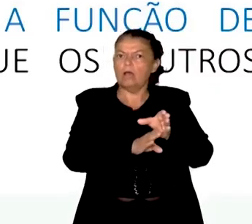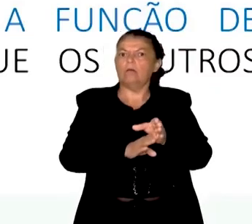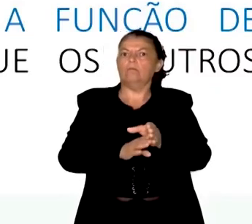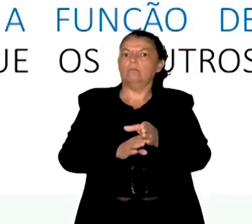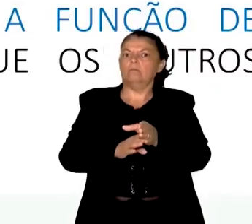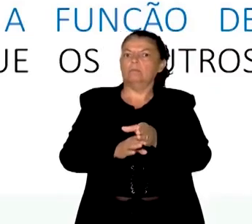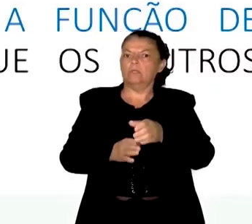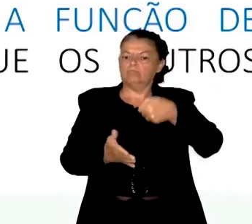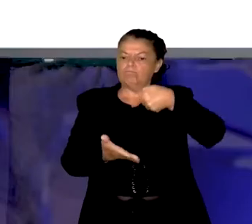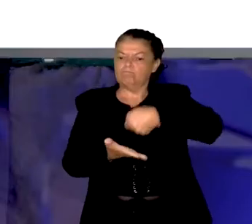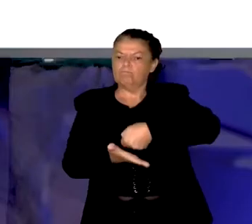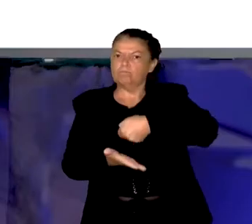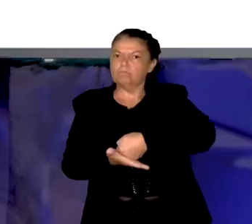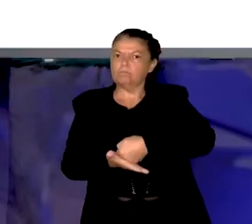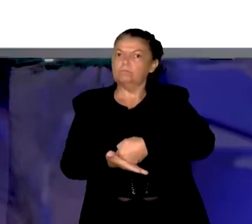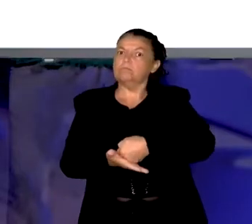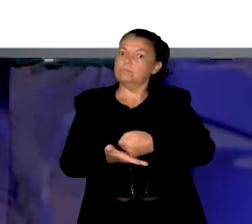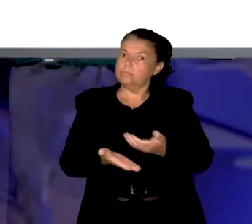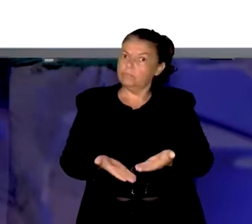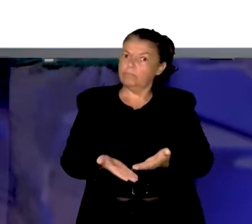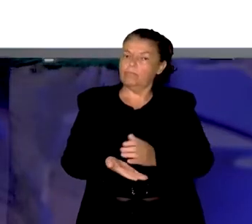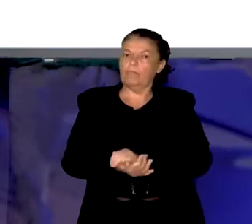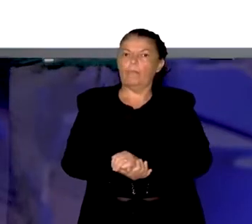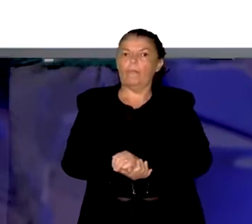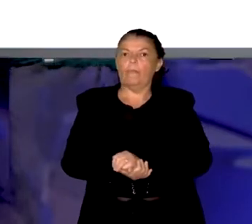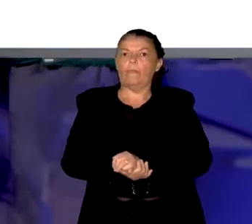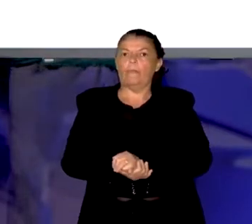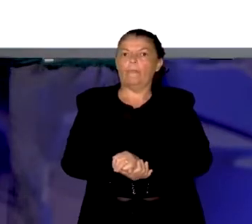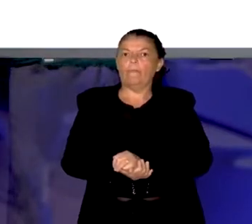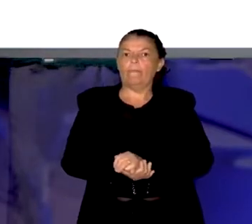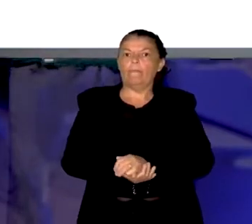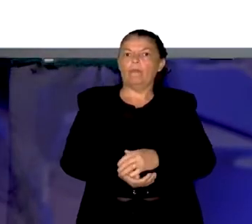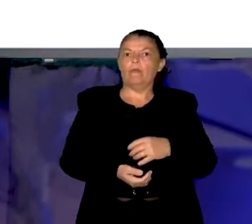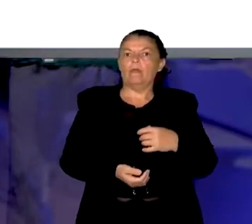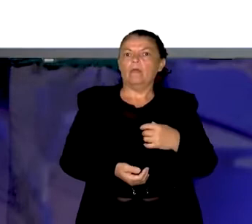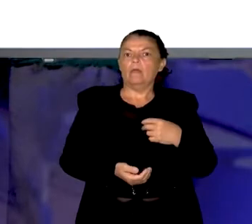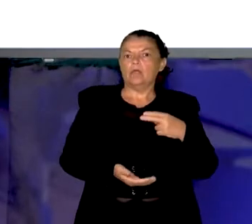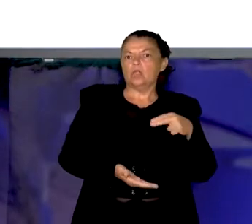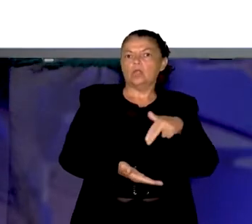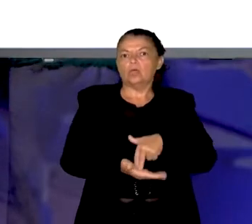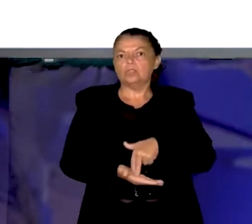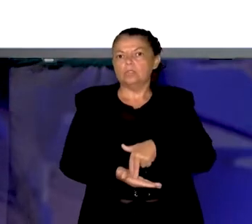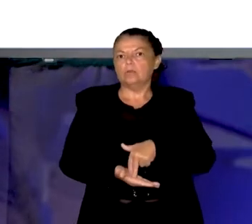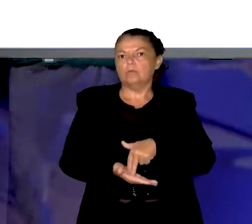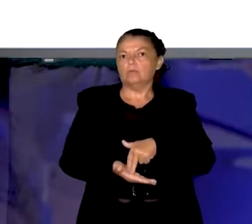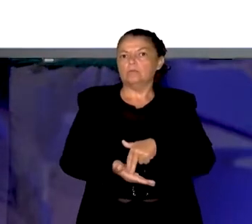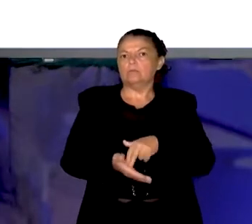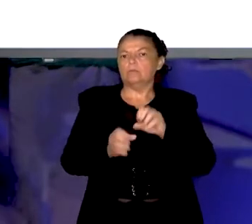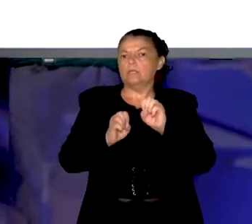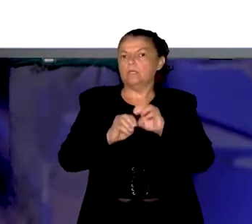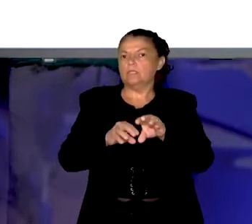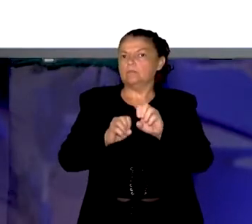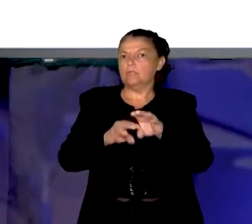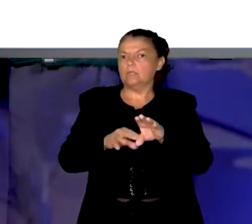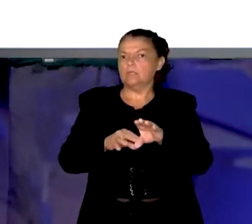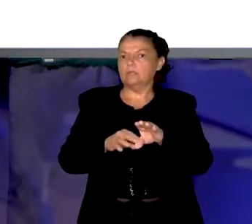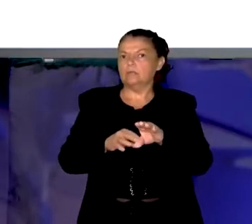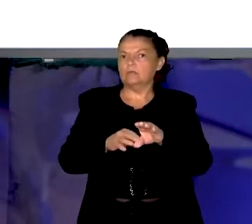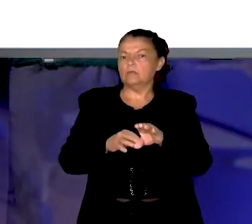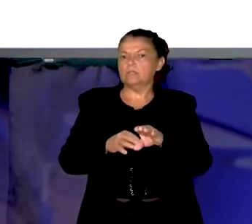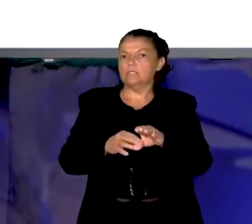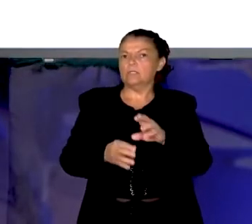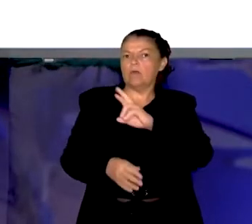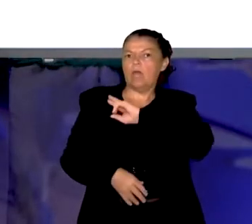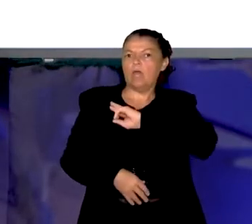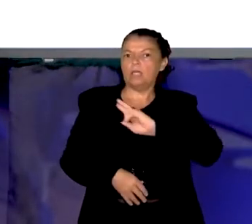fazer. Olha só, nós estamos dizendo aqui, e este é o intuito desta nossa aula de ensino